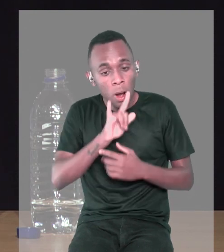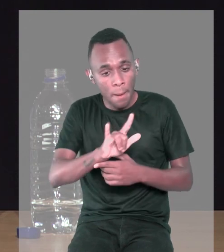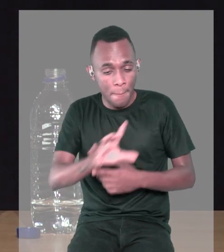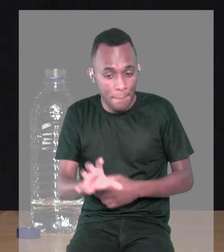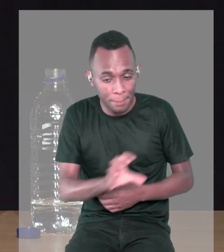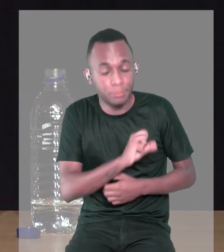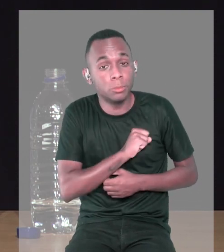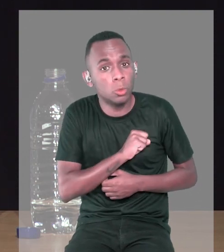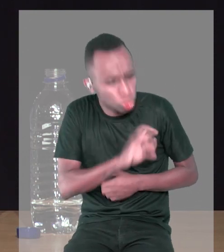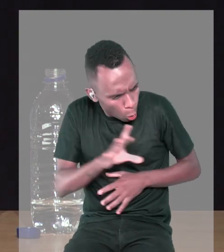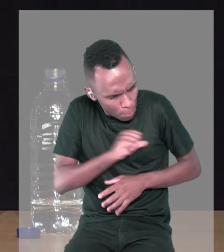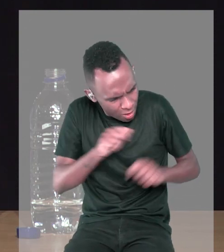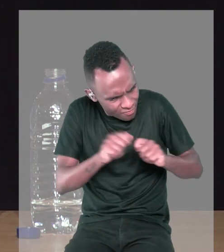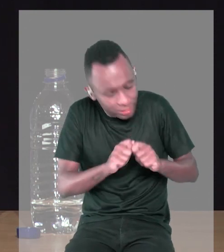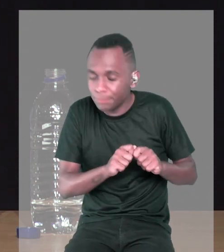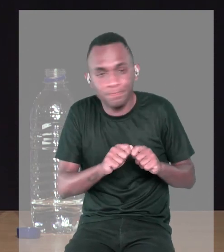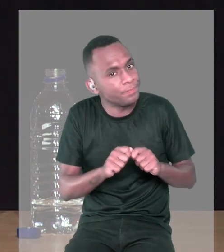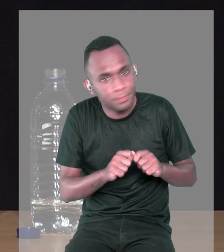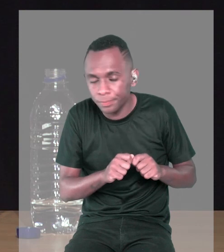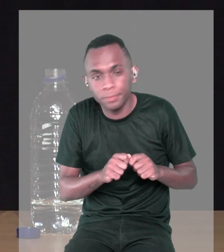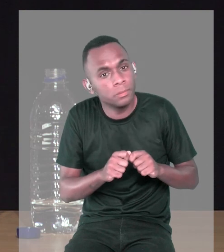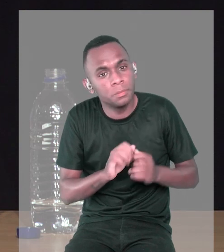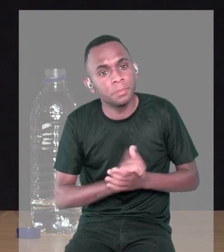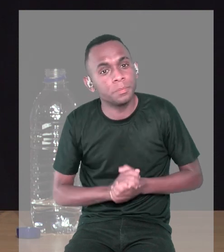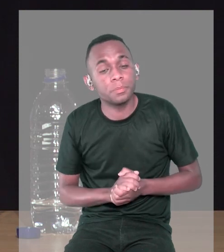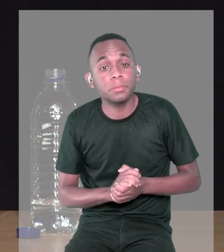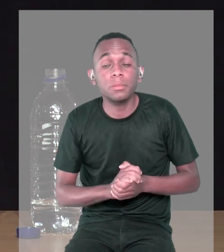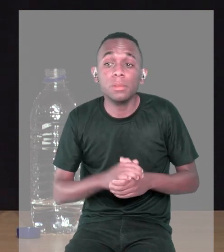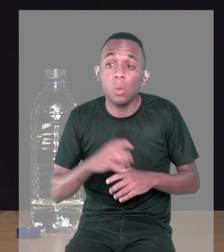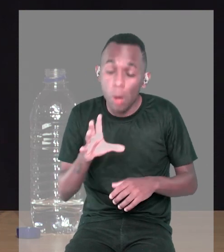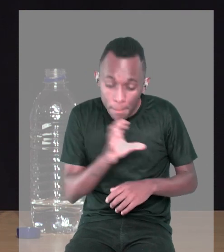propicia isso que eu chamei aqui de singularização,